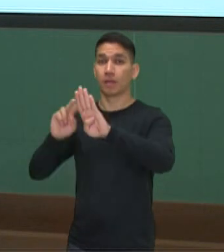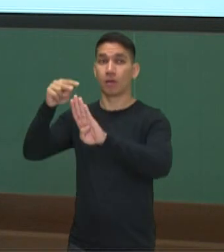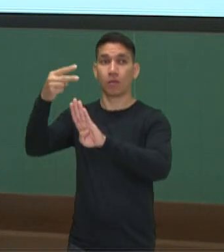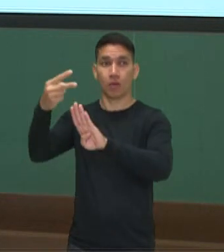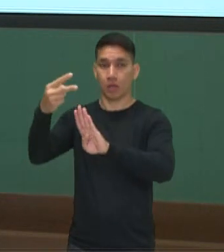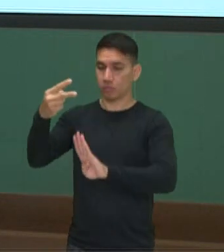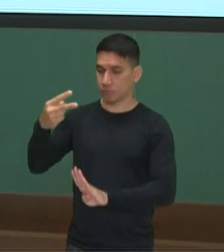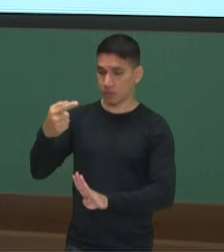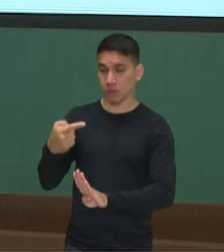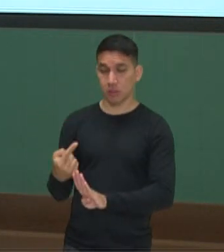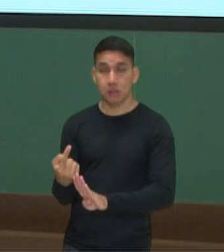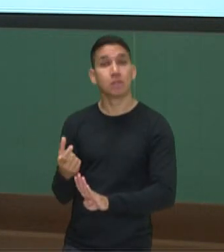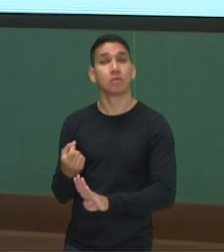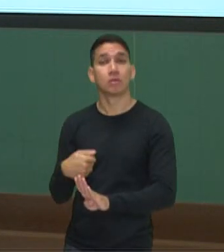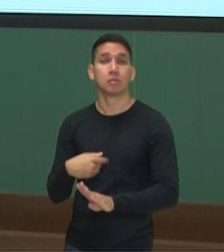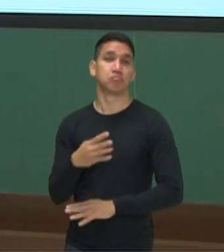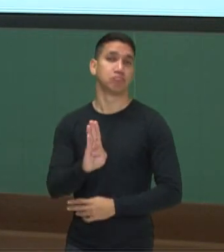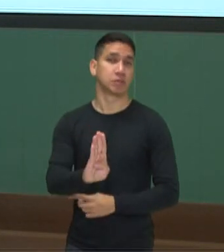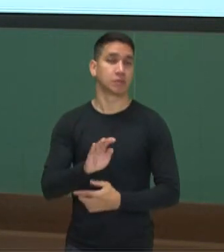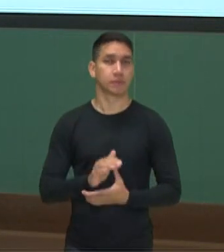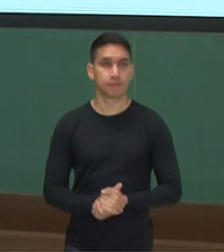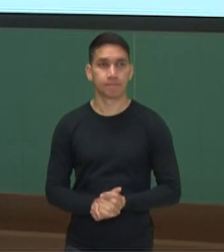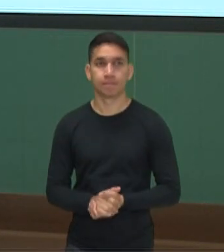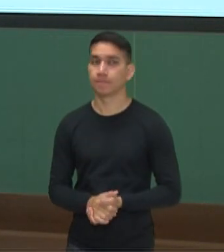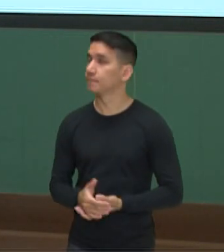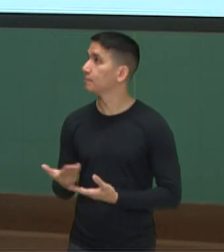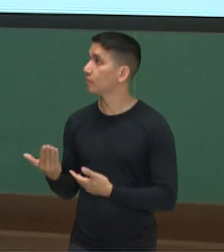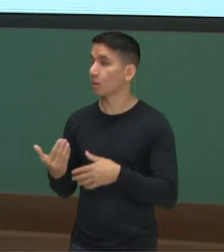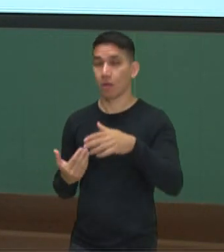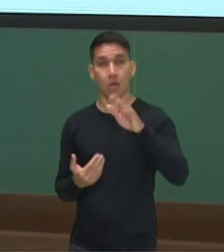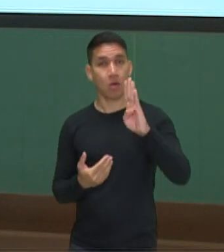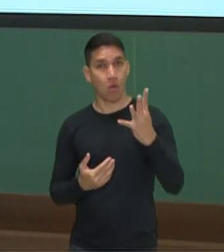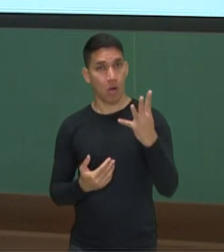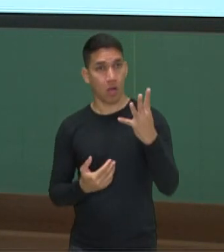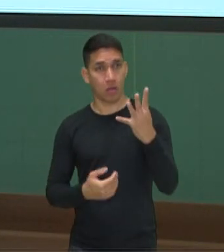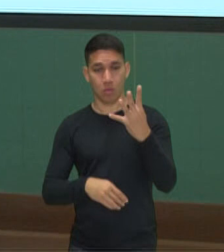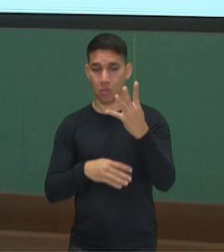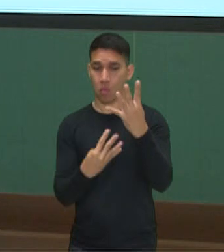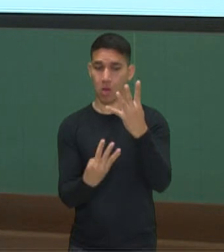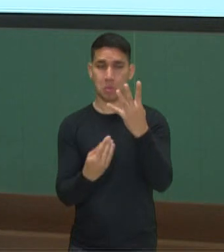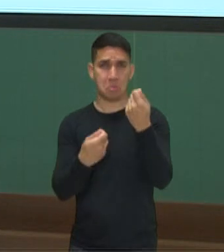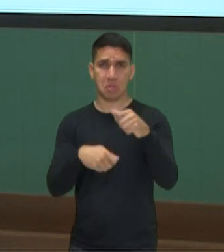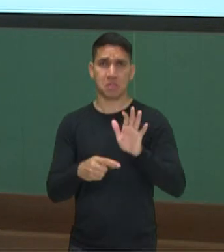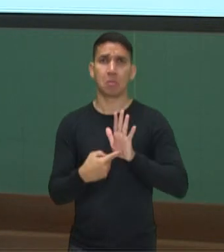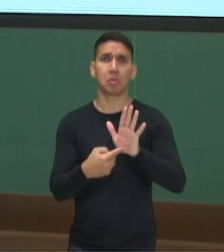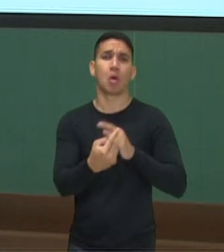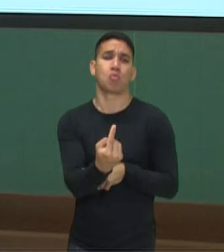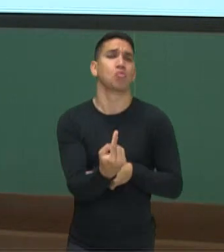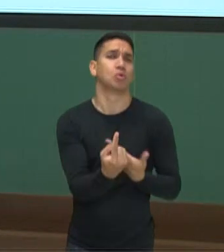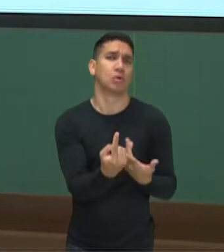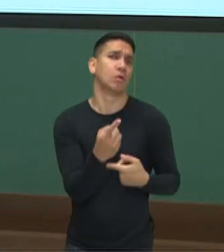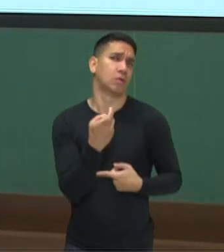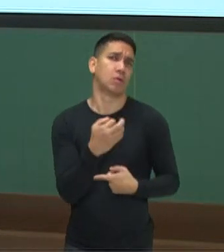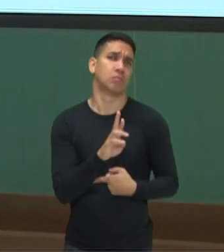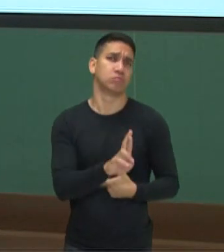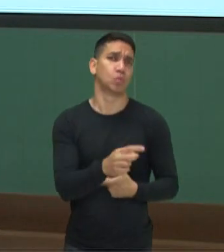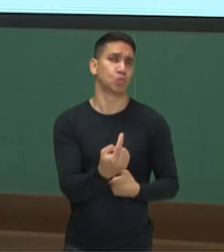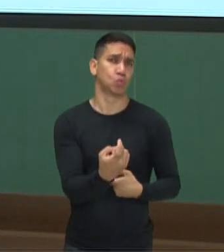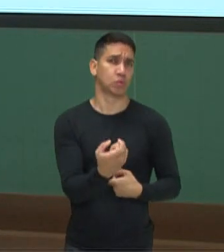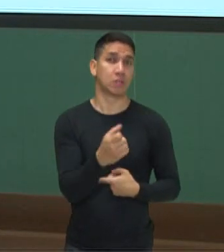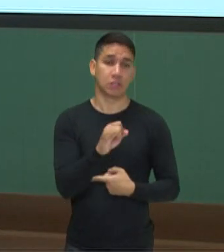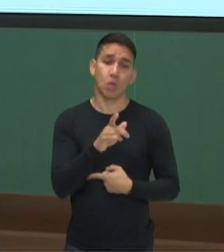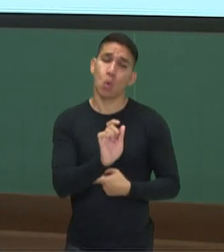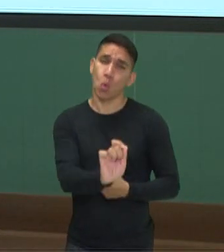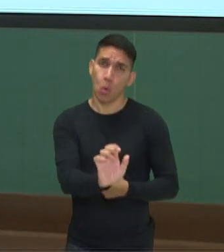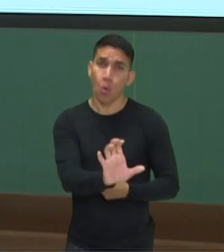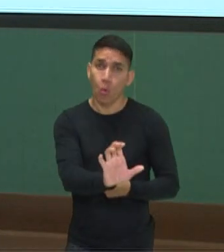a base, diminui o expoente. Mais 4 por 4, 1. Não precisa representar o coeficiente 1. Se você colocou, não precisa apagar também, não